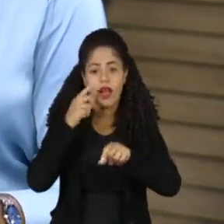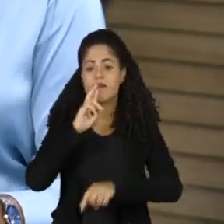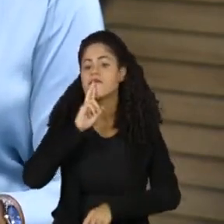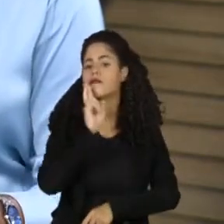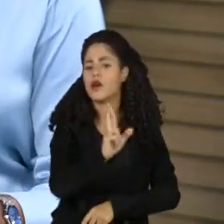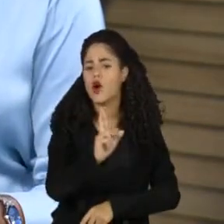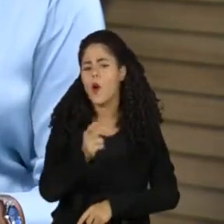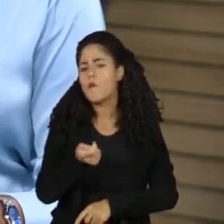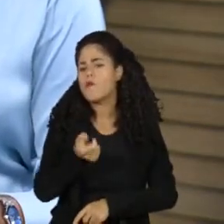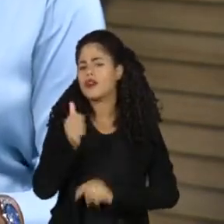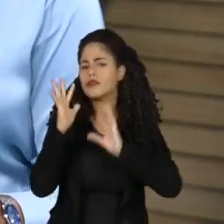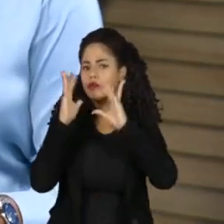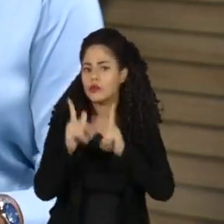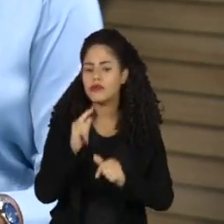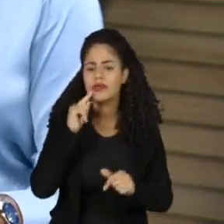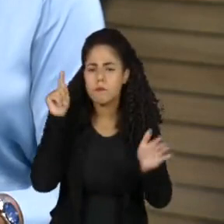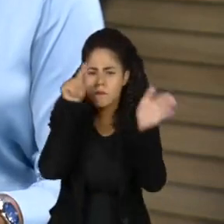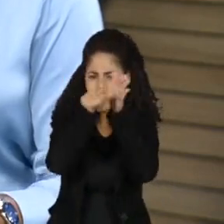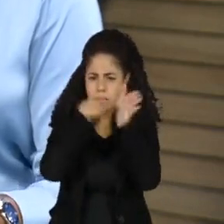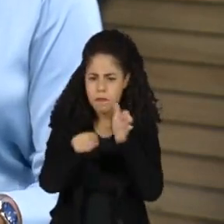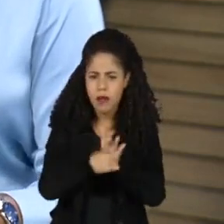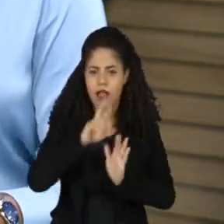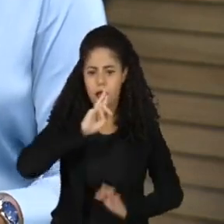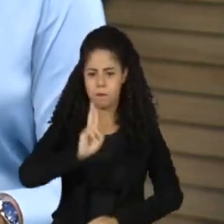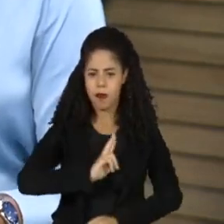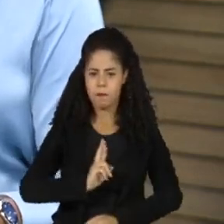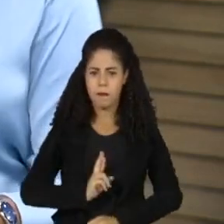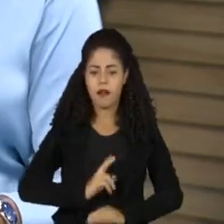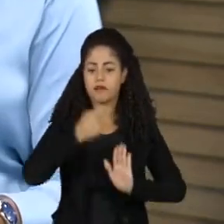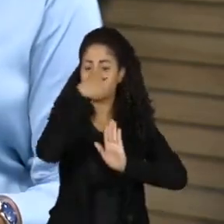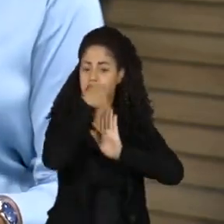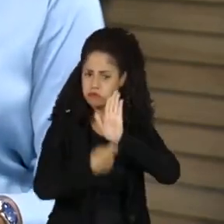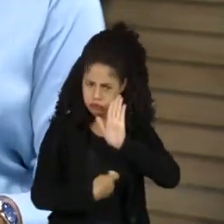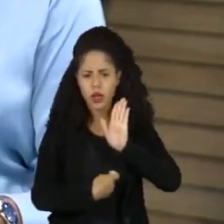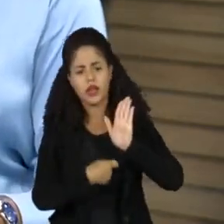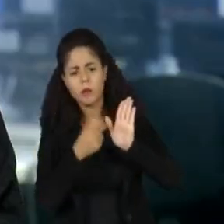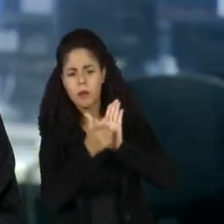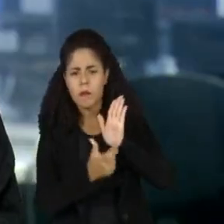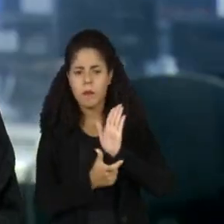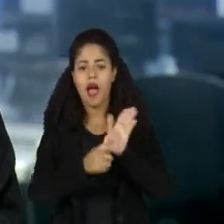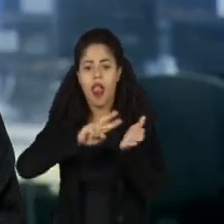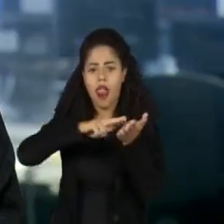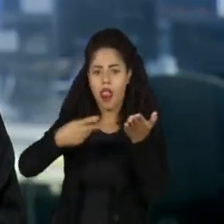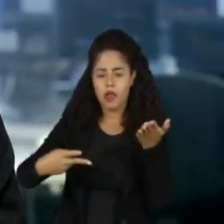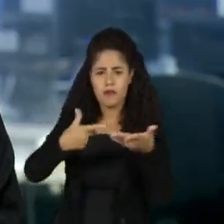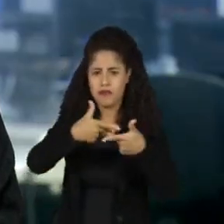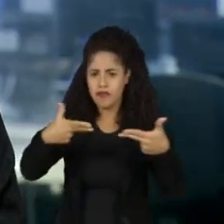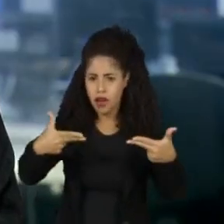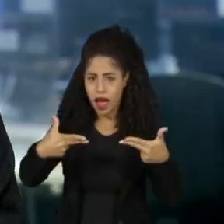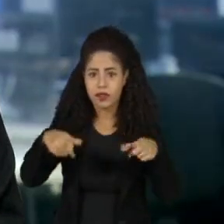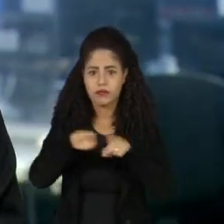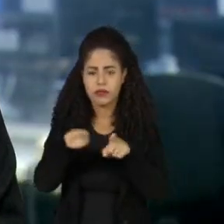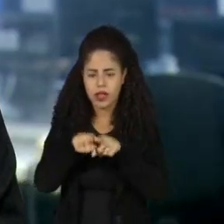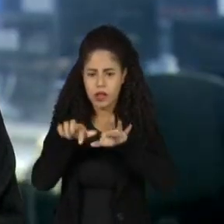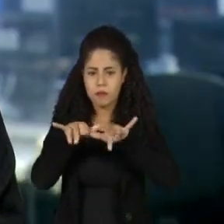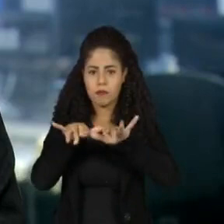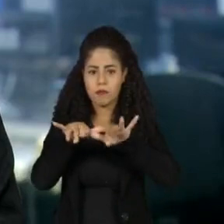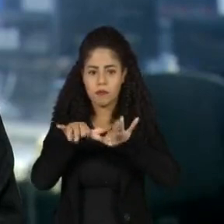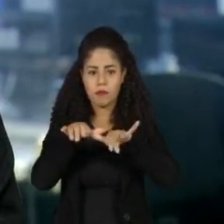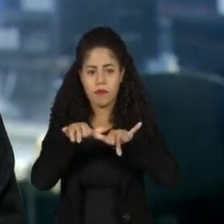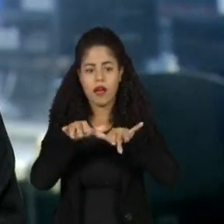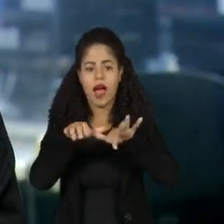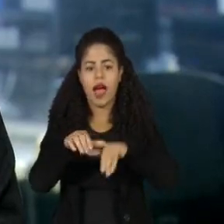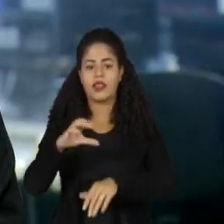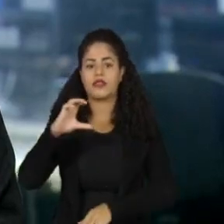a quase tudo que se pergunta e ainda escreve textos coesos em várias línguas. É o ChatGPT,